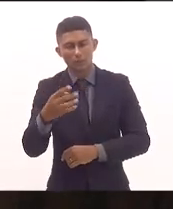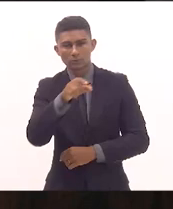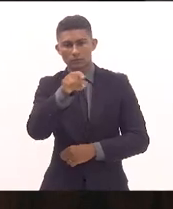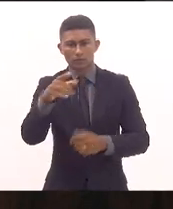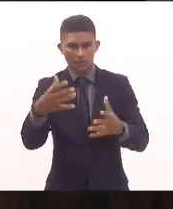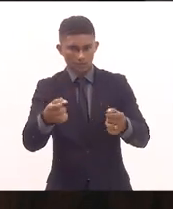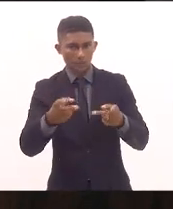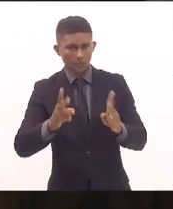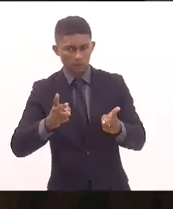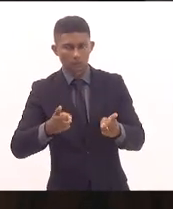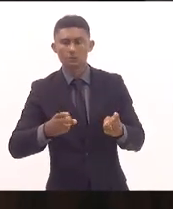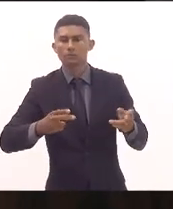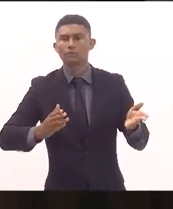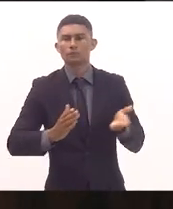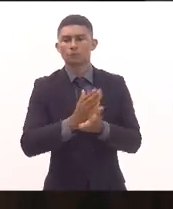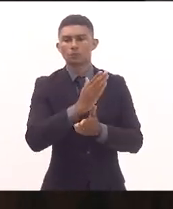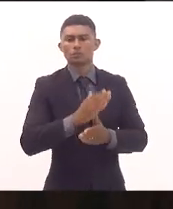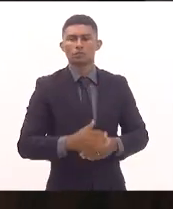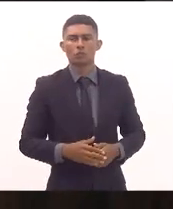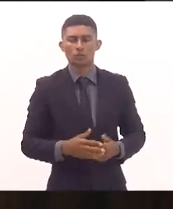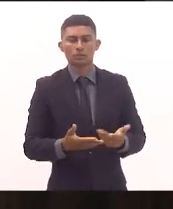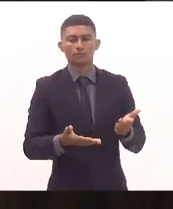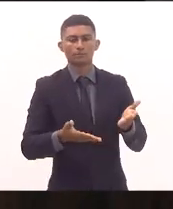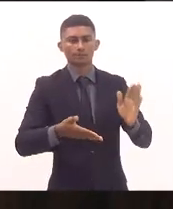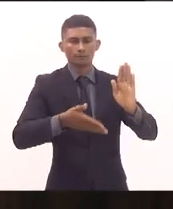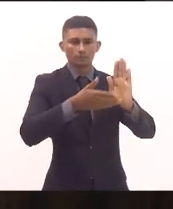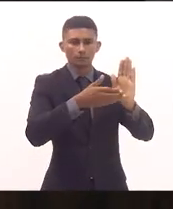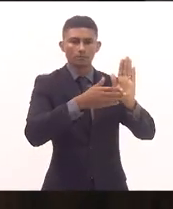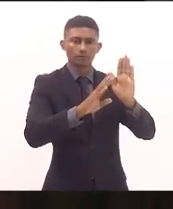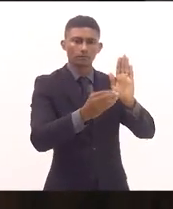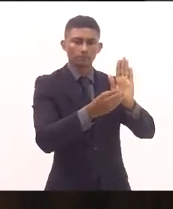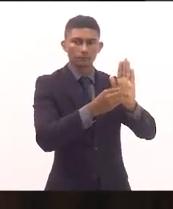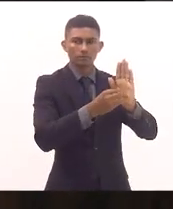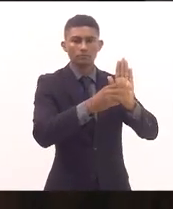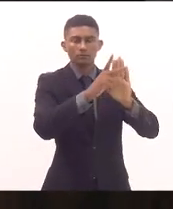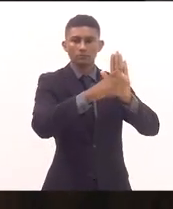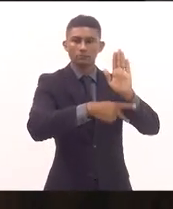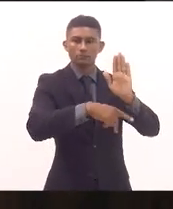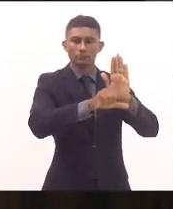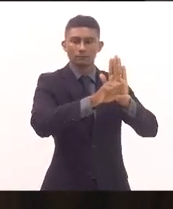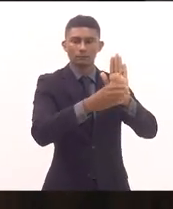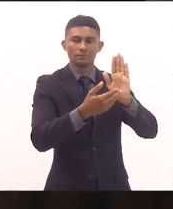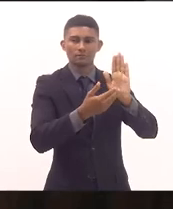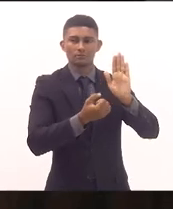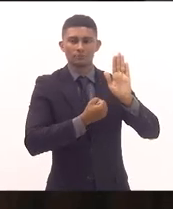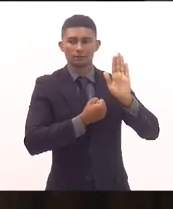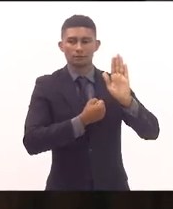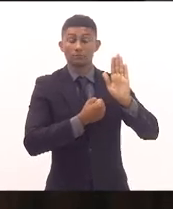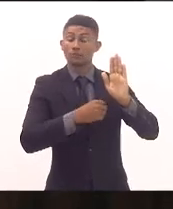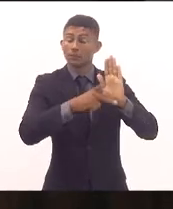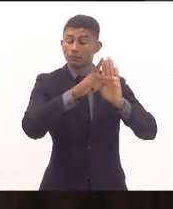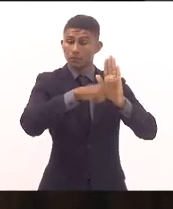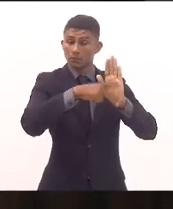aprovam, permaneçam como estão aprovados. Requer inclusão na ordem do dia projeto de